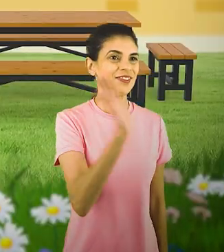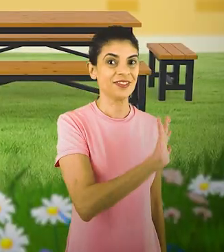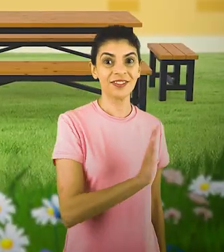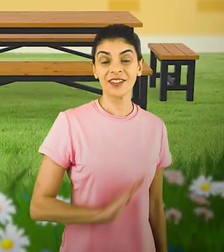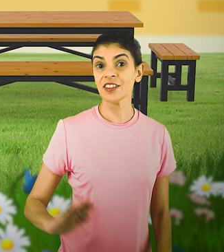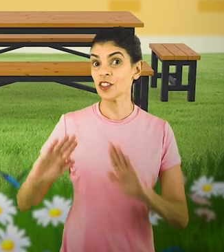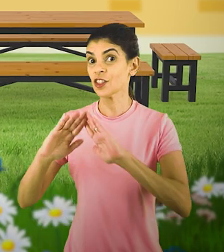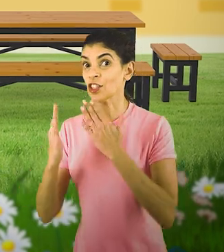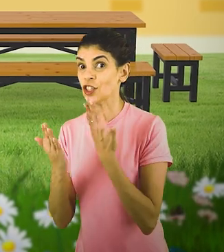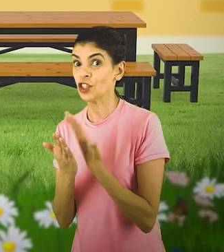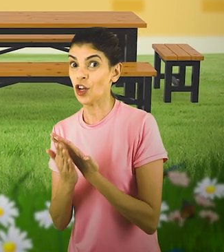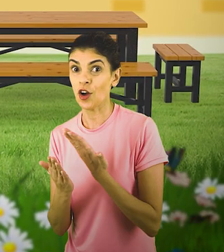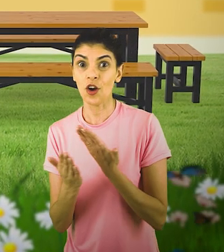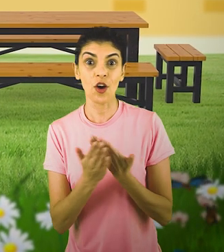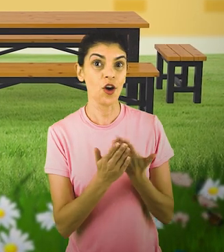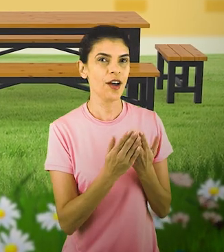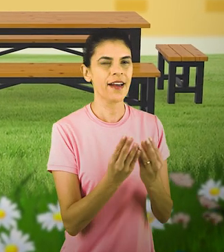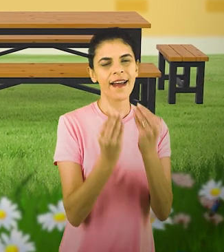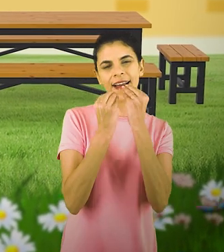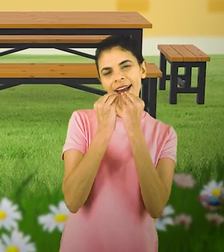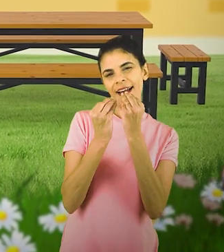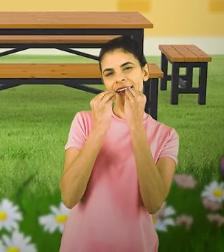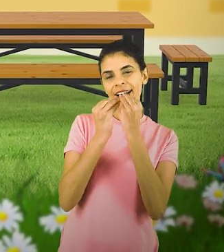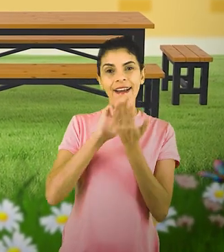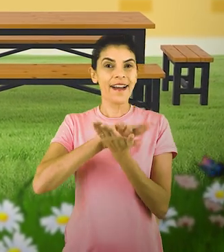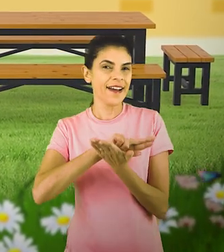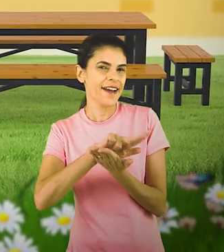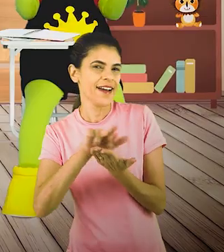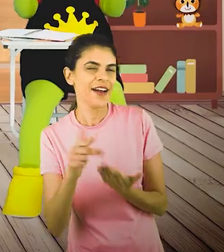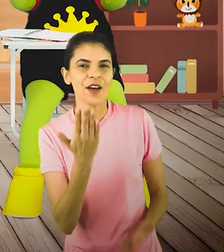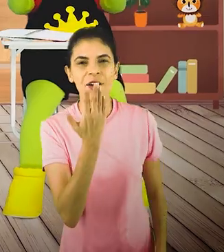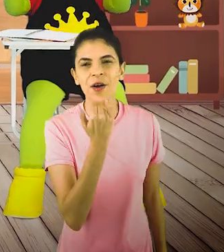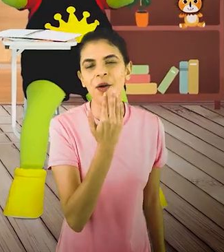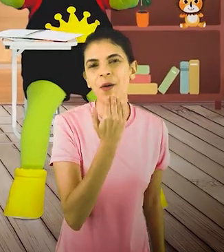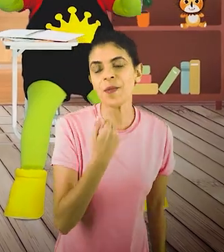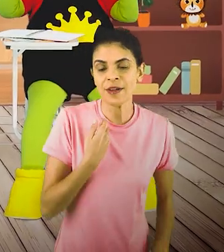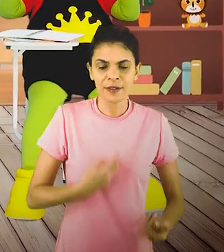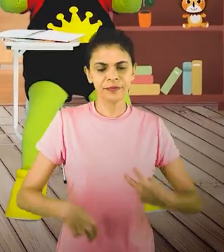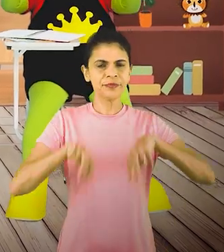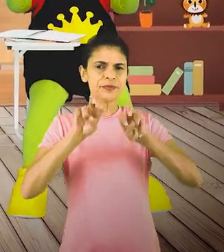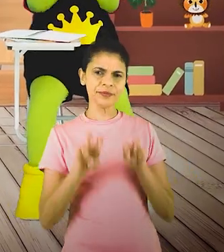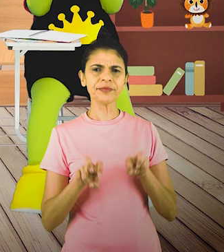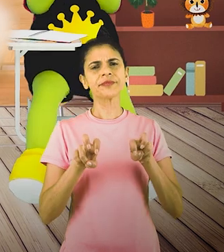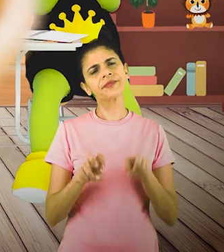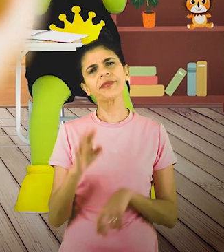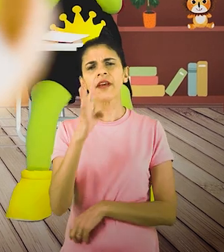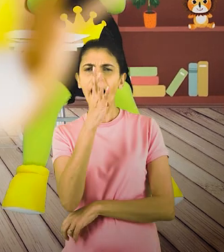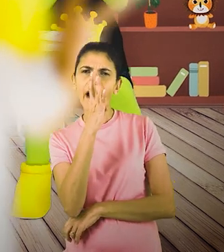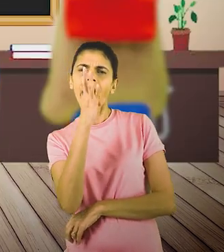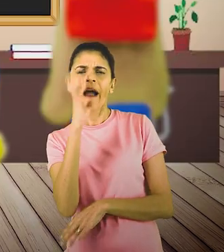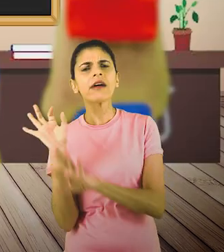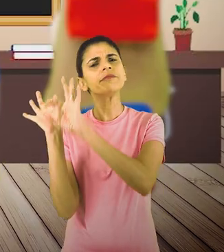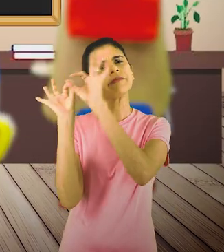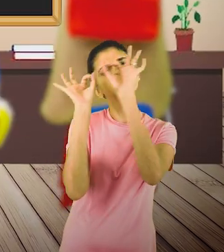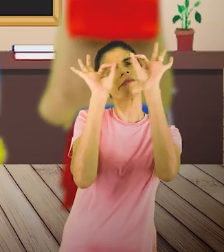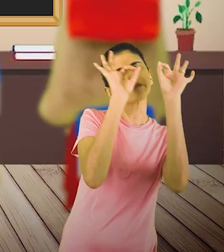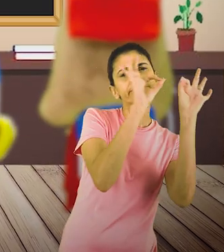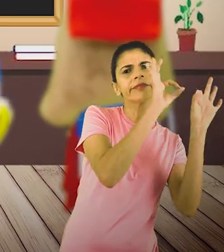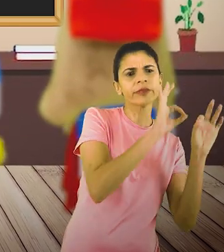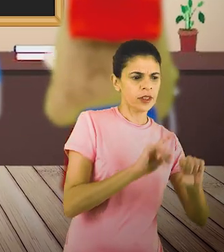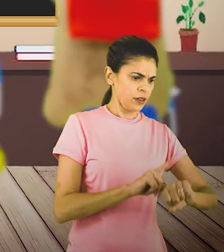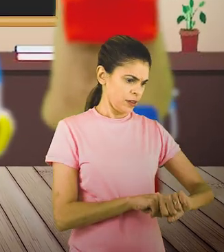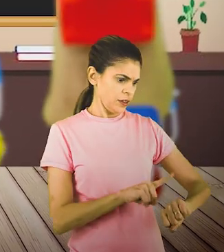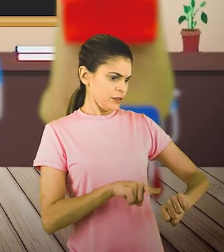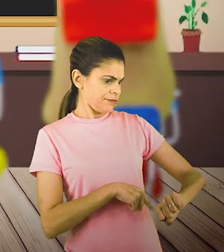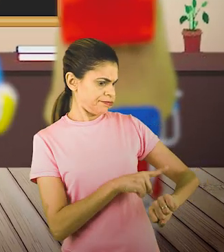vou para a escola e leva-o a merenda tempo no meio e presto atenção mas com duas